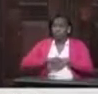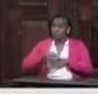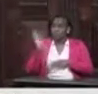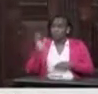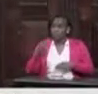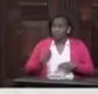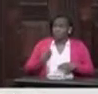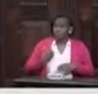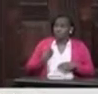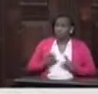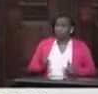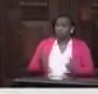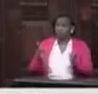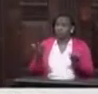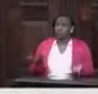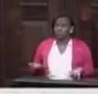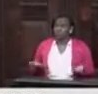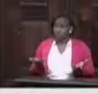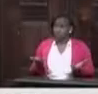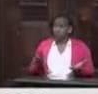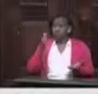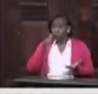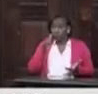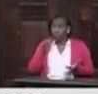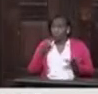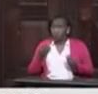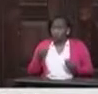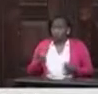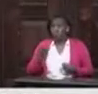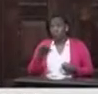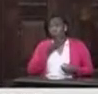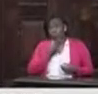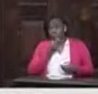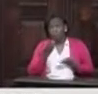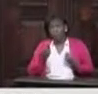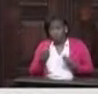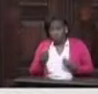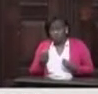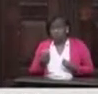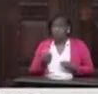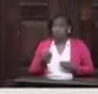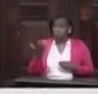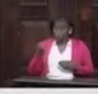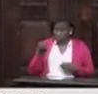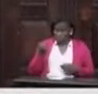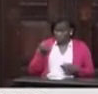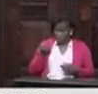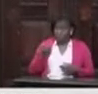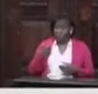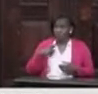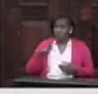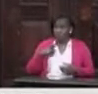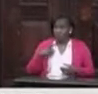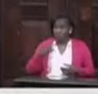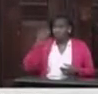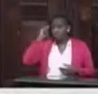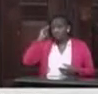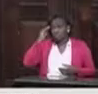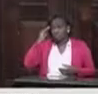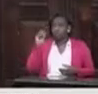minha sobrevivência? Muitas mulheres ou muitos homens, ao receberem a pensão, entendem, vamos